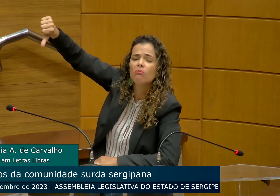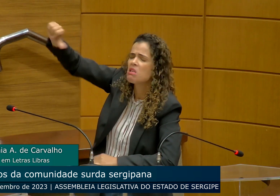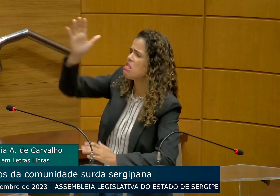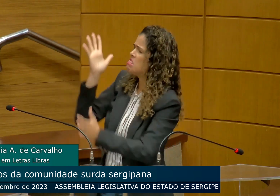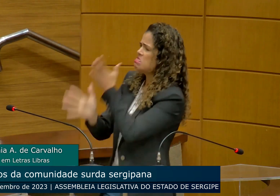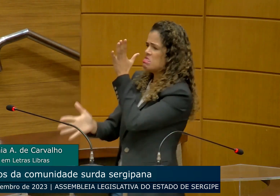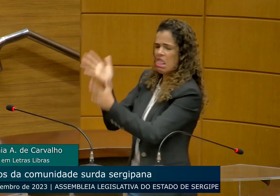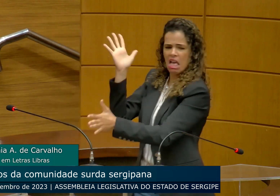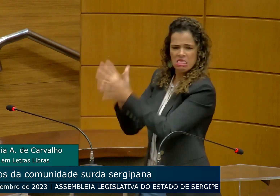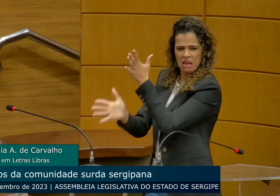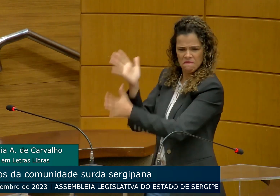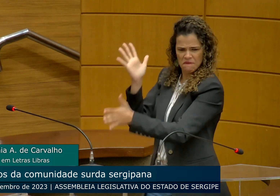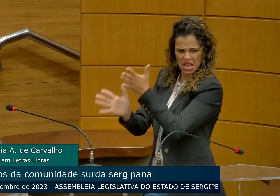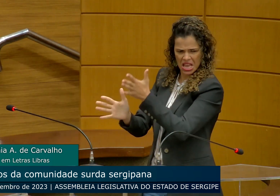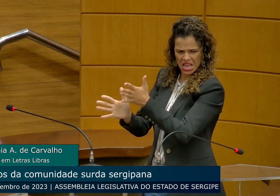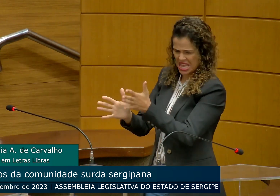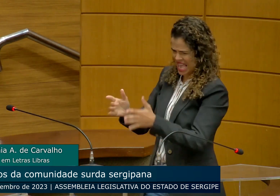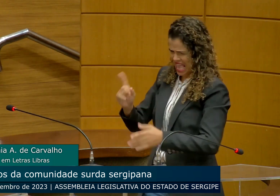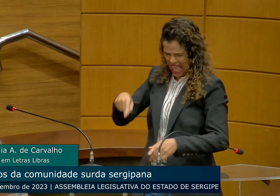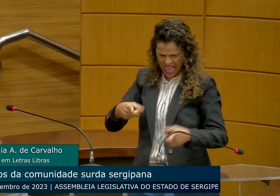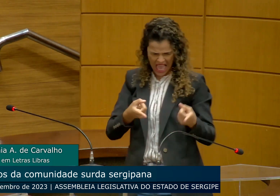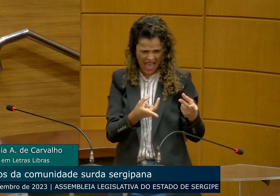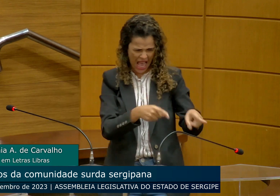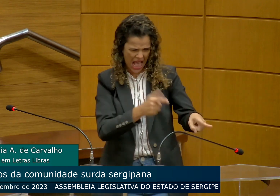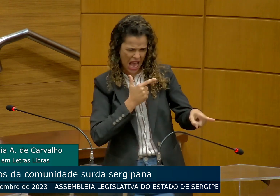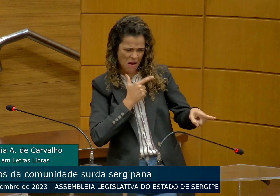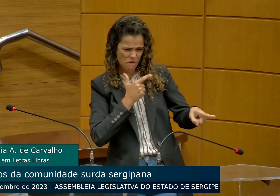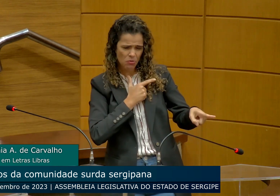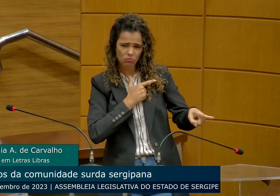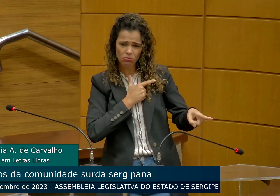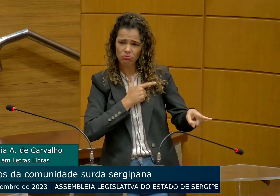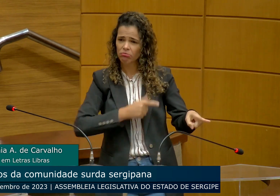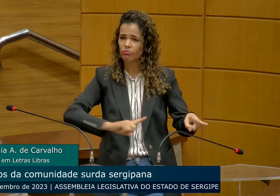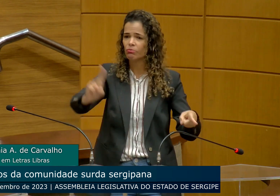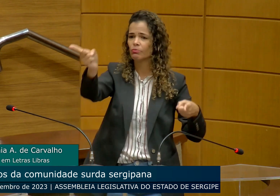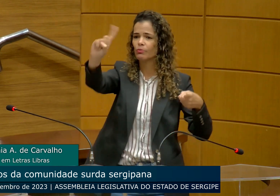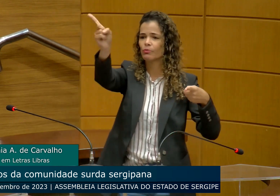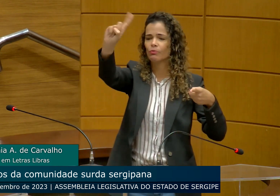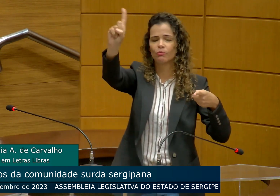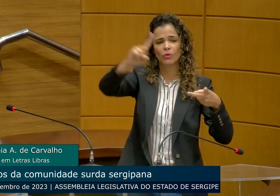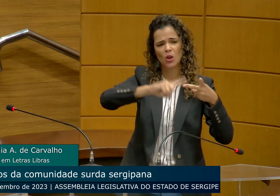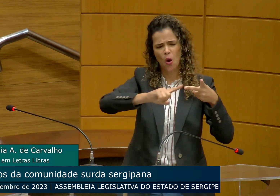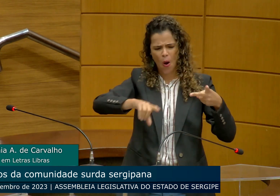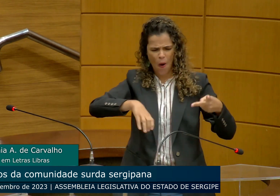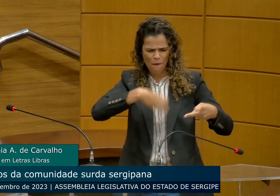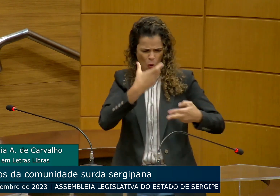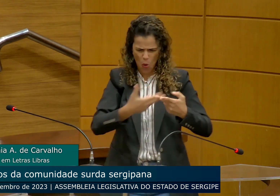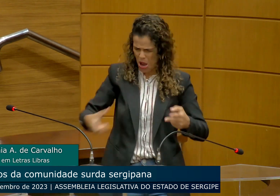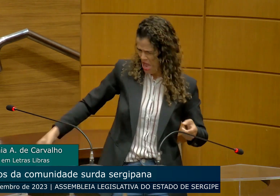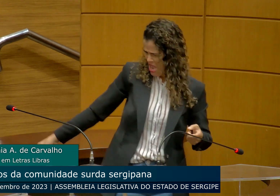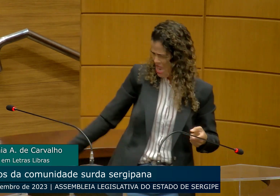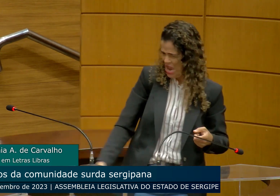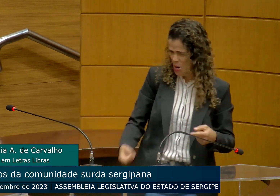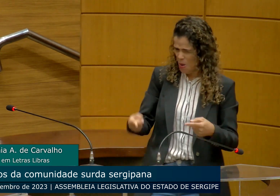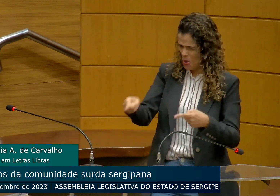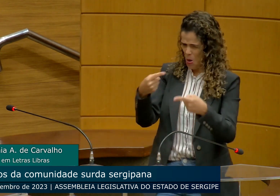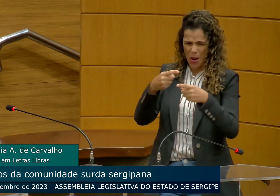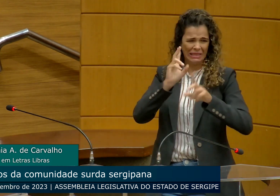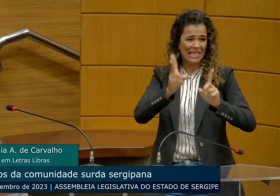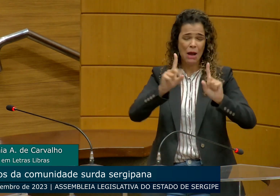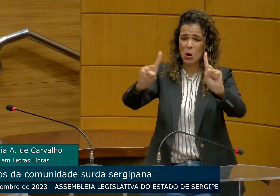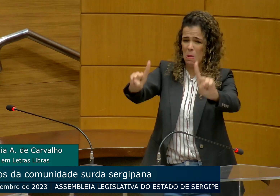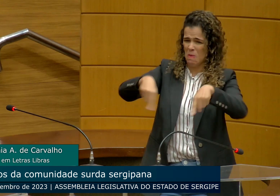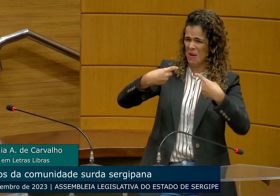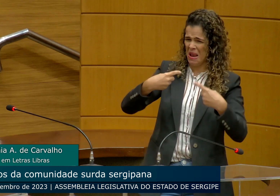acontece o quê? Pior do que ser, por exemplo, prejudicado, roubado, né? Veja que coisa feia. Eu observava